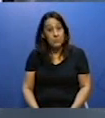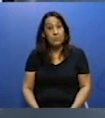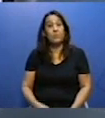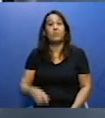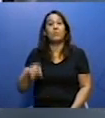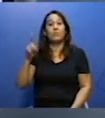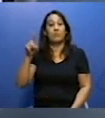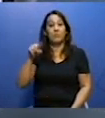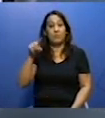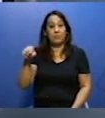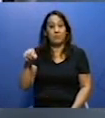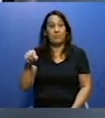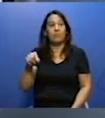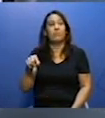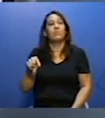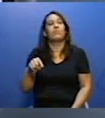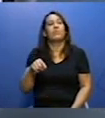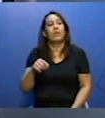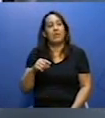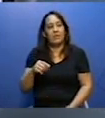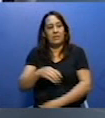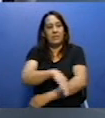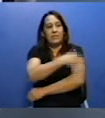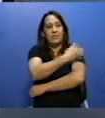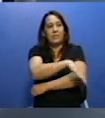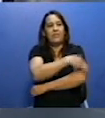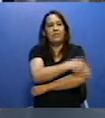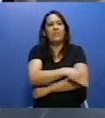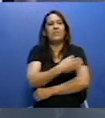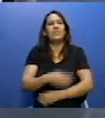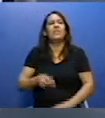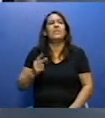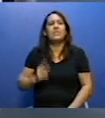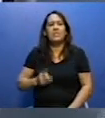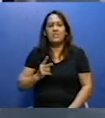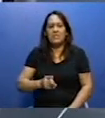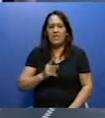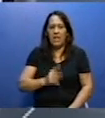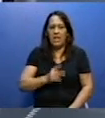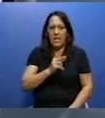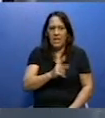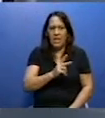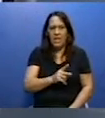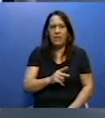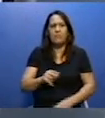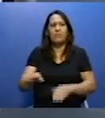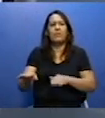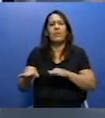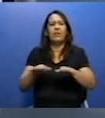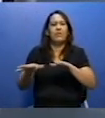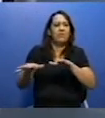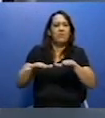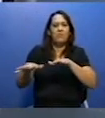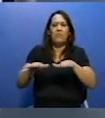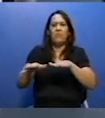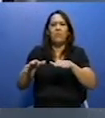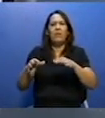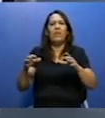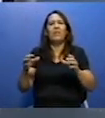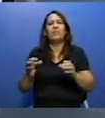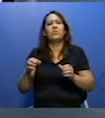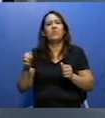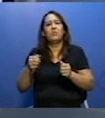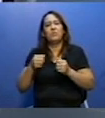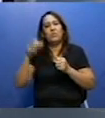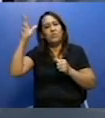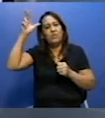A segunda, olha aqui, ó. Essa avenida, lembra que a professora mostrou para vocês? Que tinha carroças na